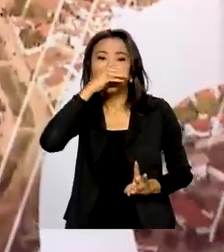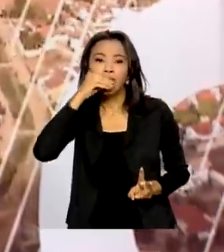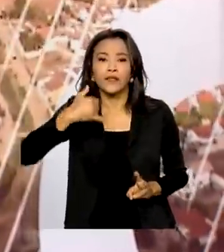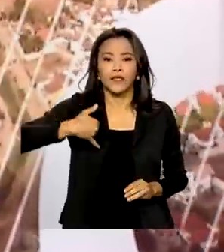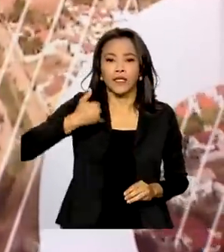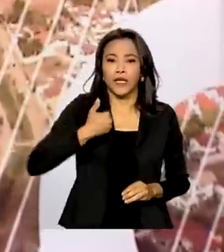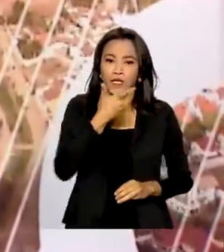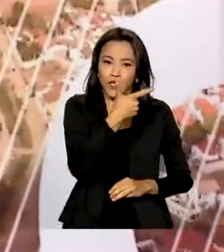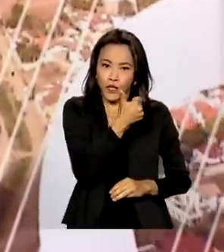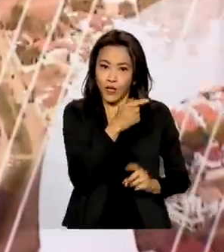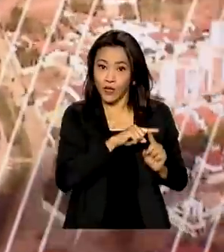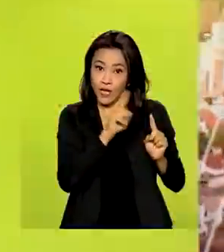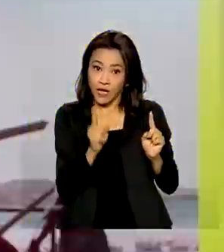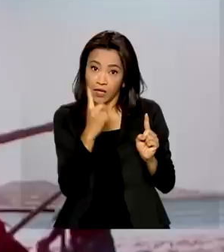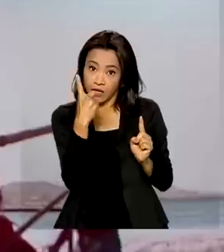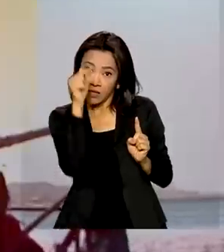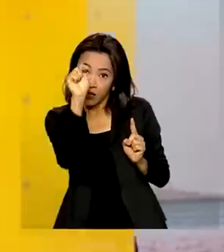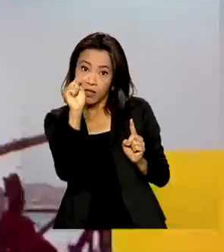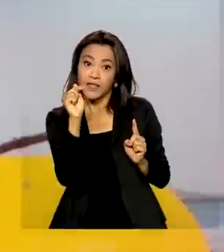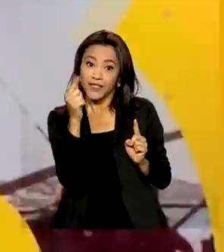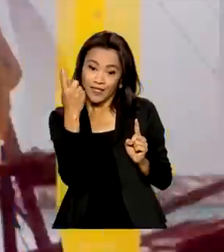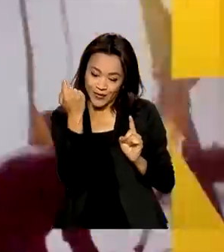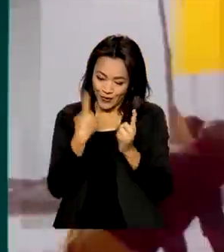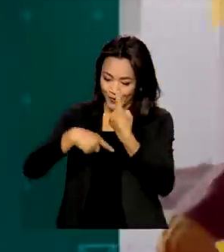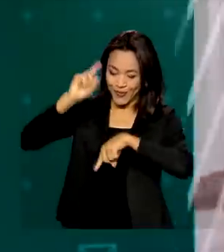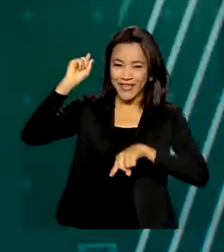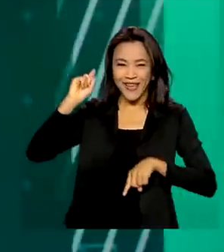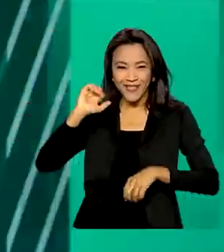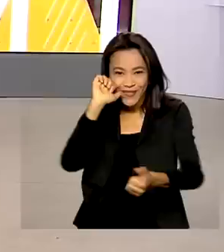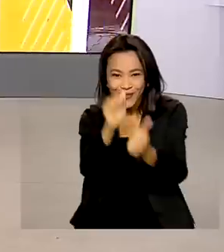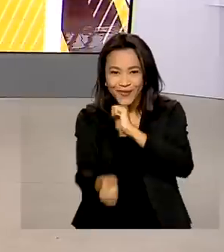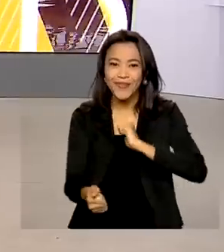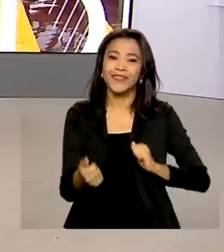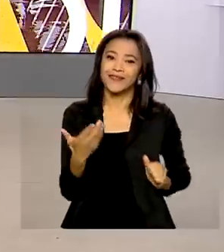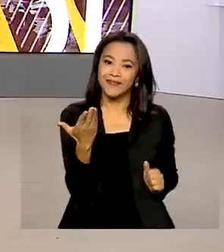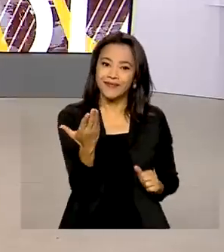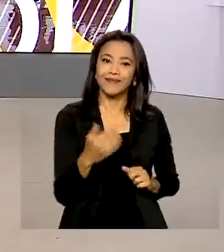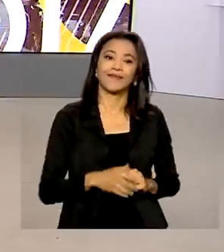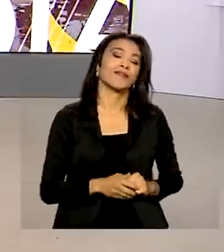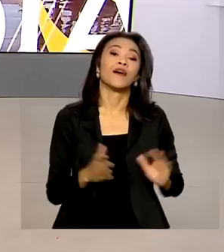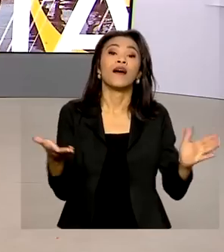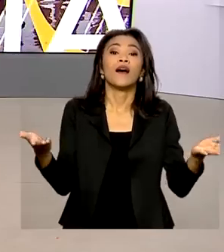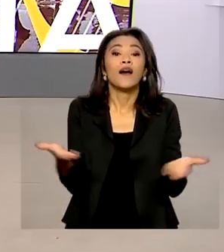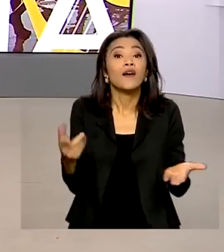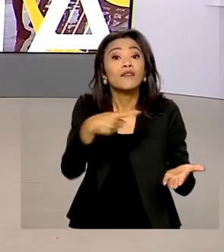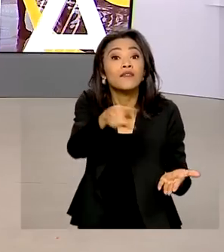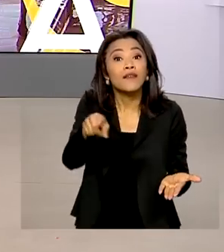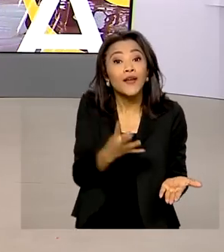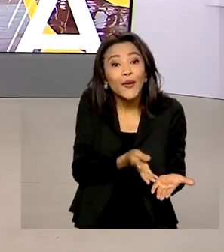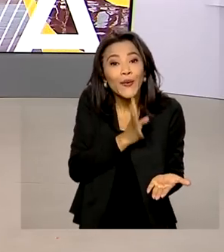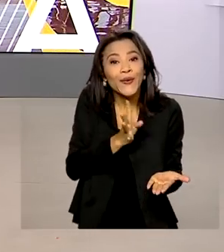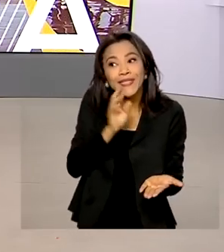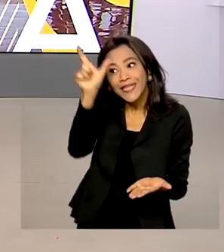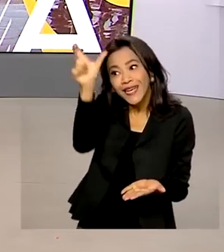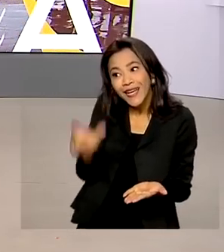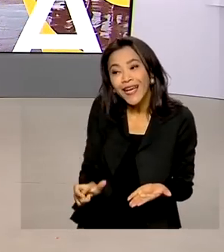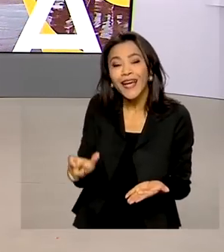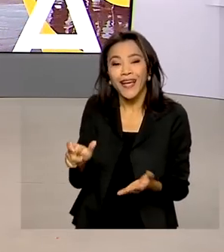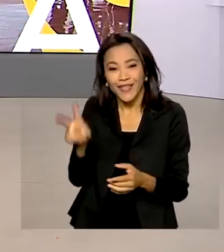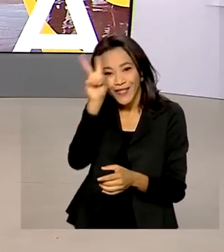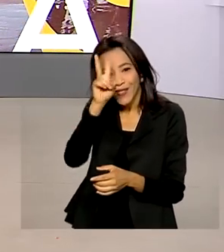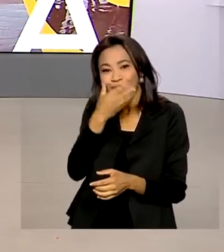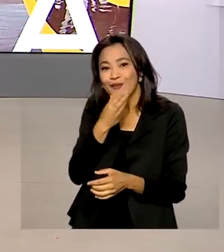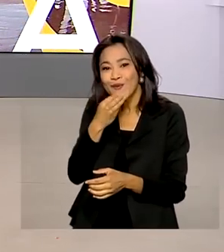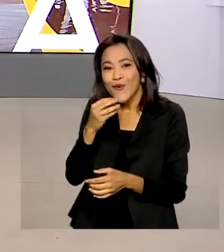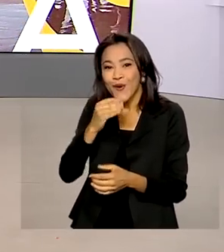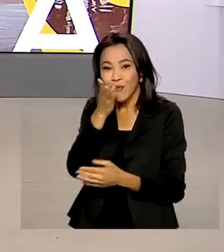e 17 anos que obtêm sucesso nas suas modalidades. Agora você vai conhecer a história de Jackson, campeão